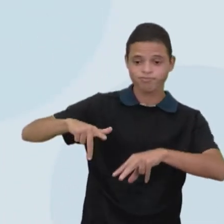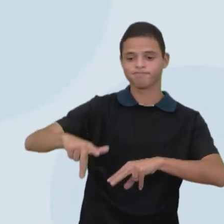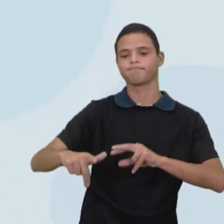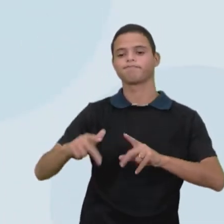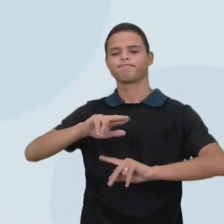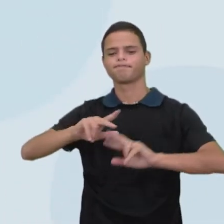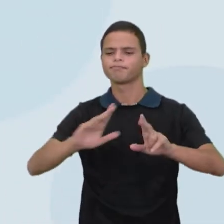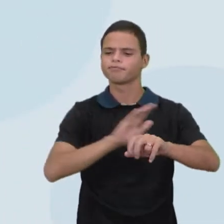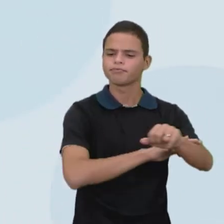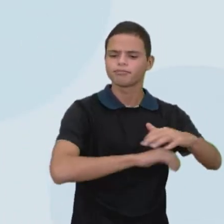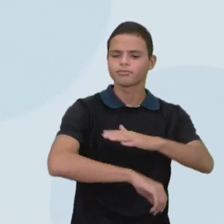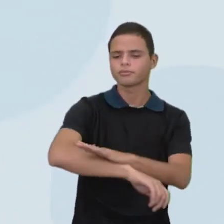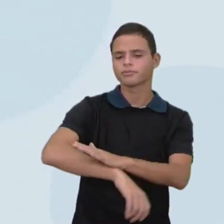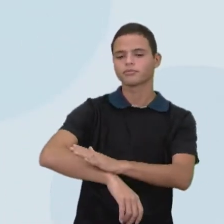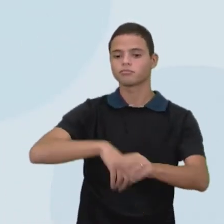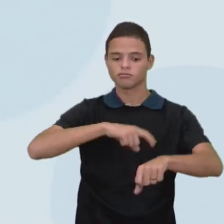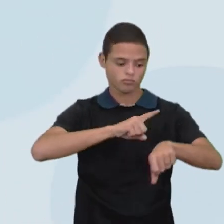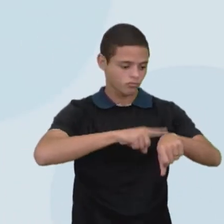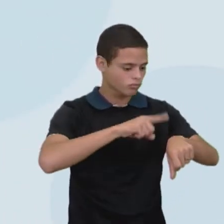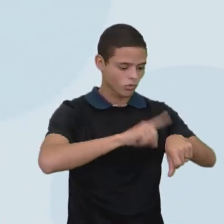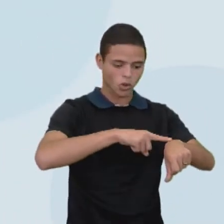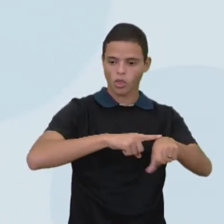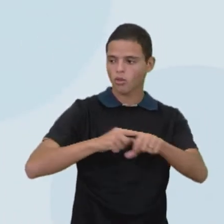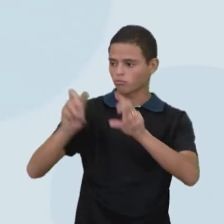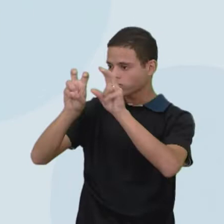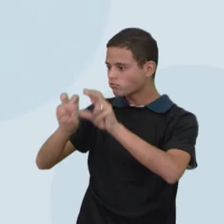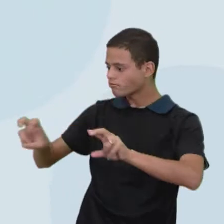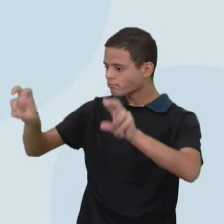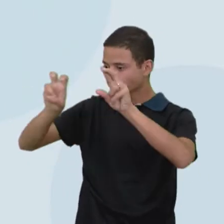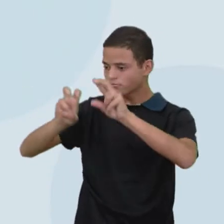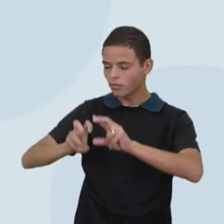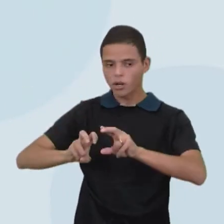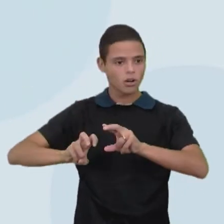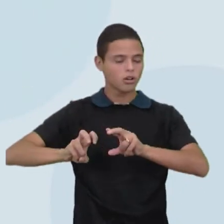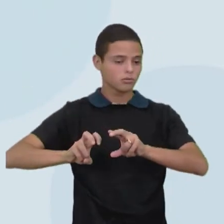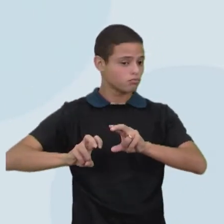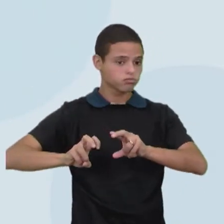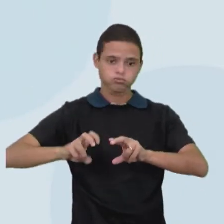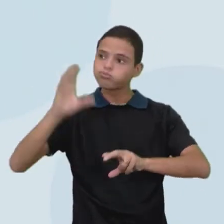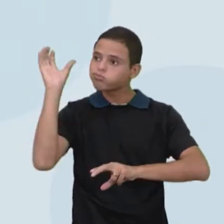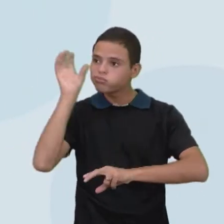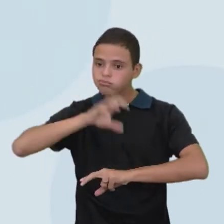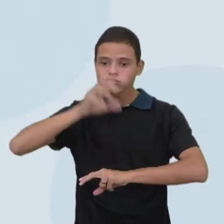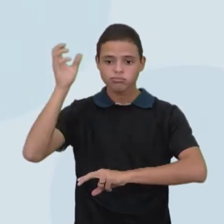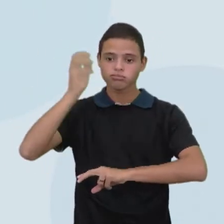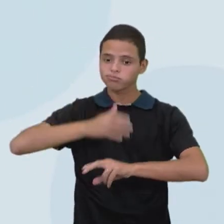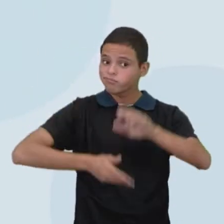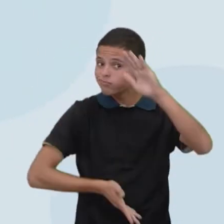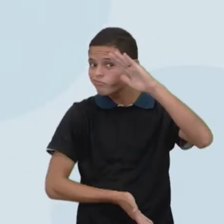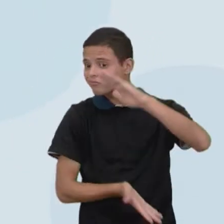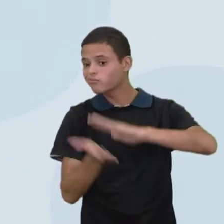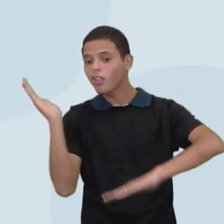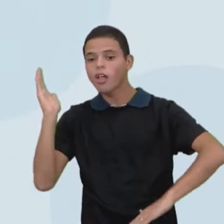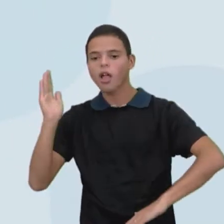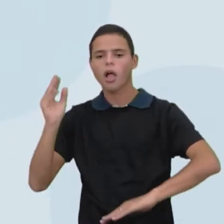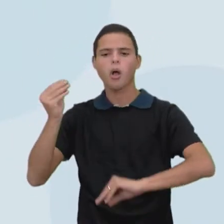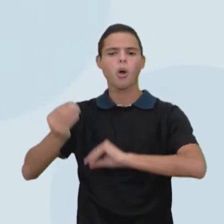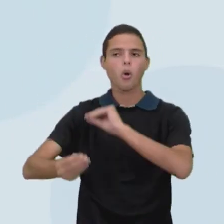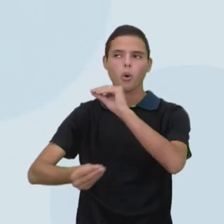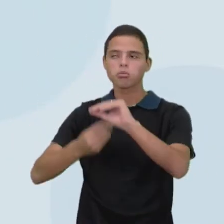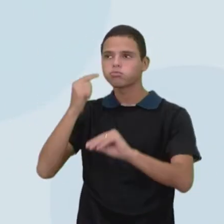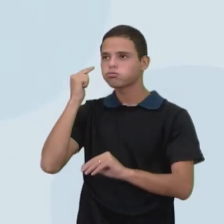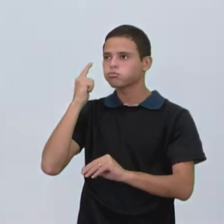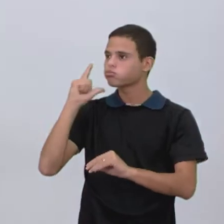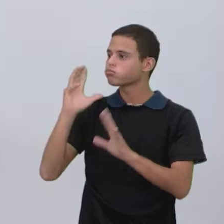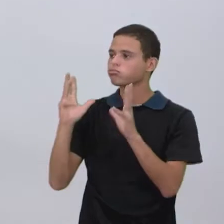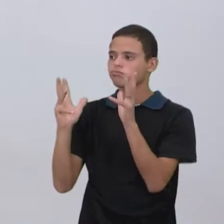um relógio, com um computador, com um celular, com uma prancheta do tipo, uma ferramenta, assim, do tipo, como eu vou fazer para